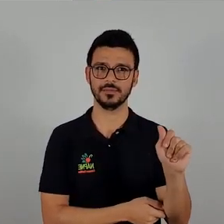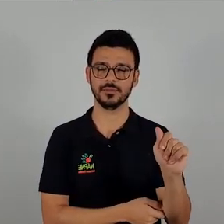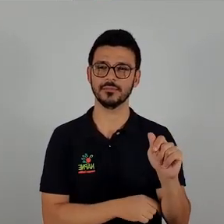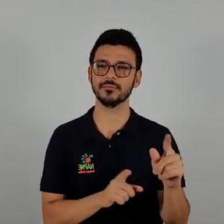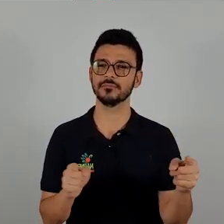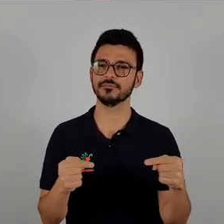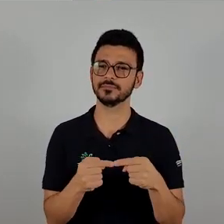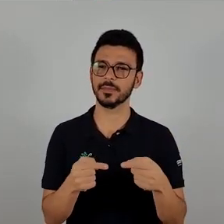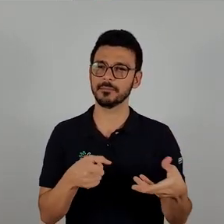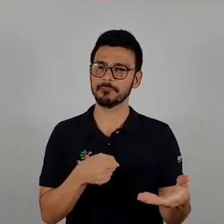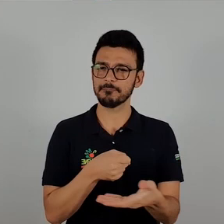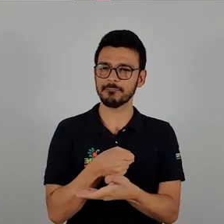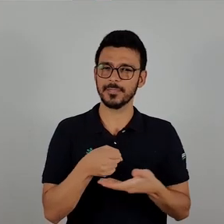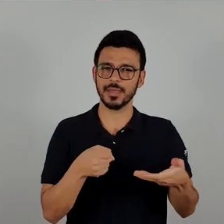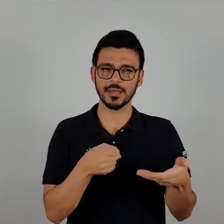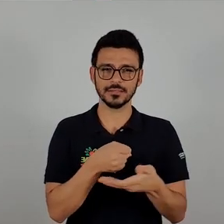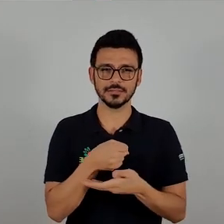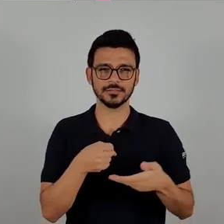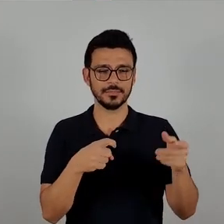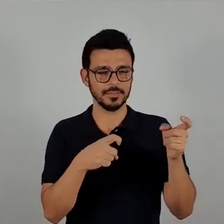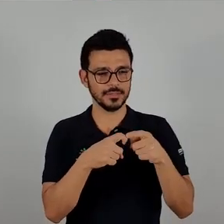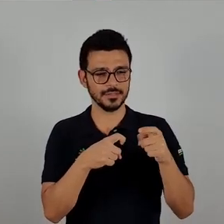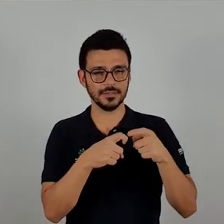Certo? 1200 antes de Cristo.